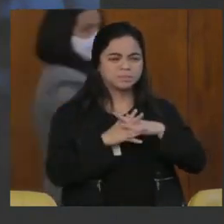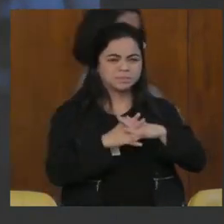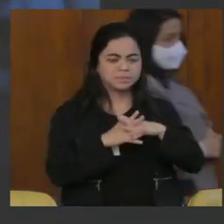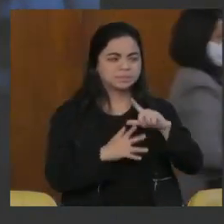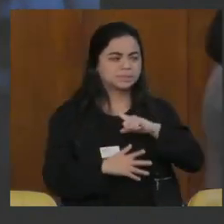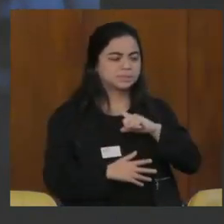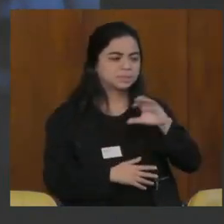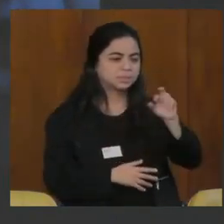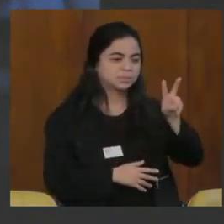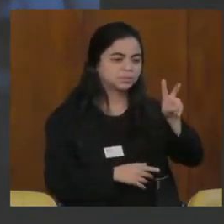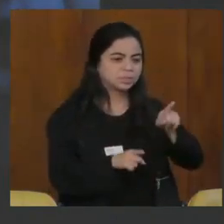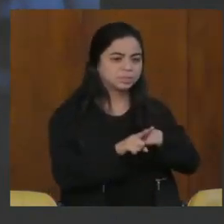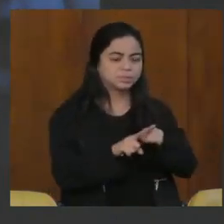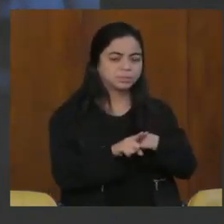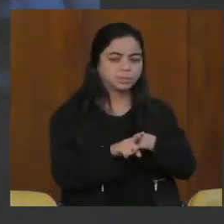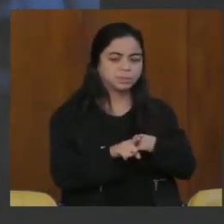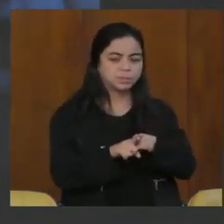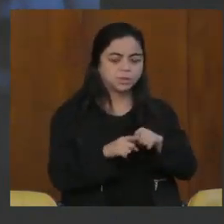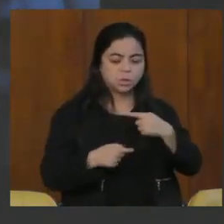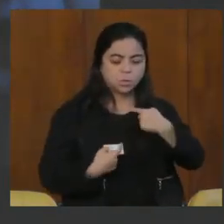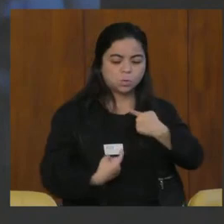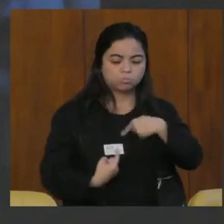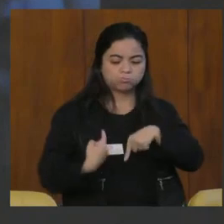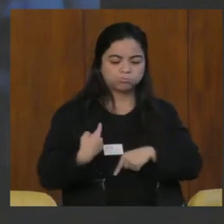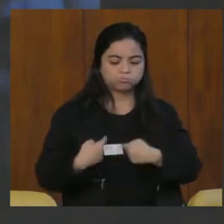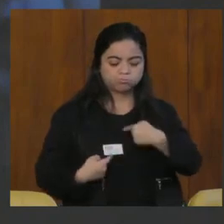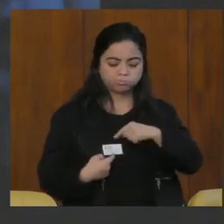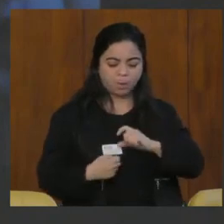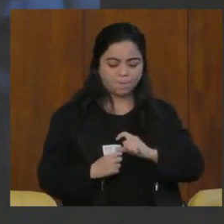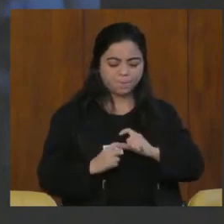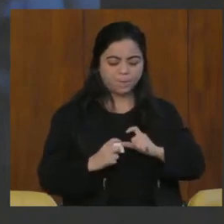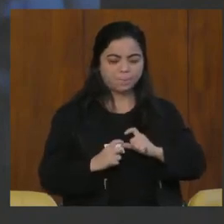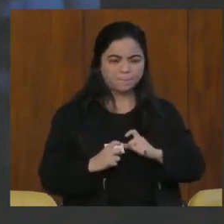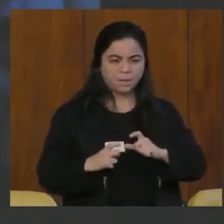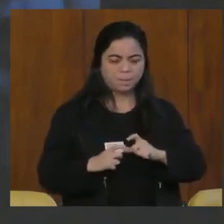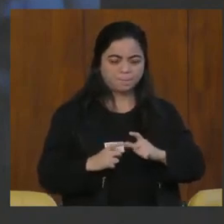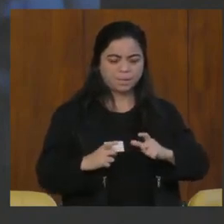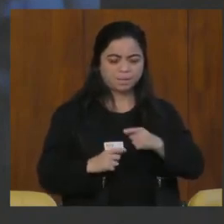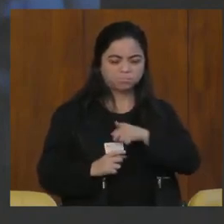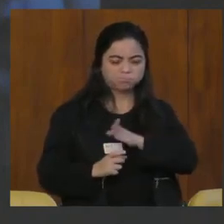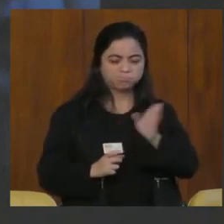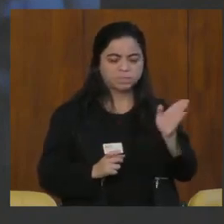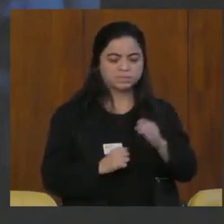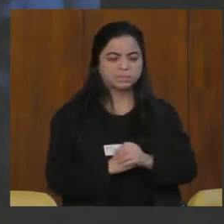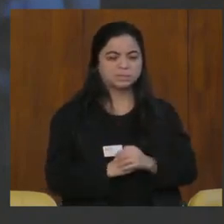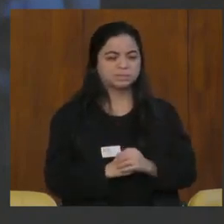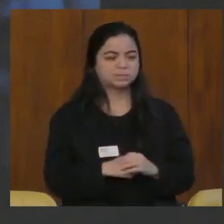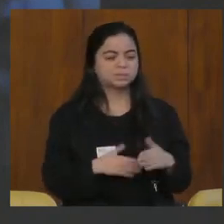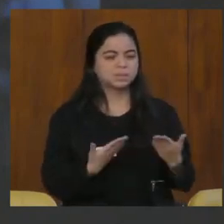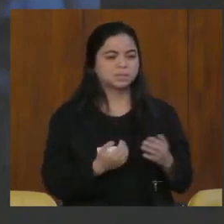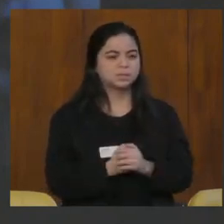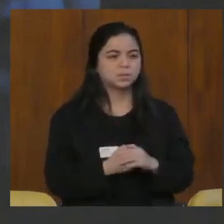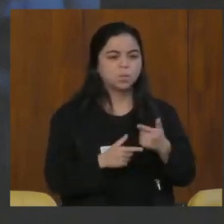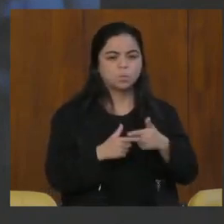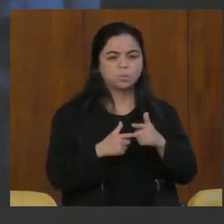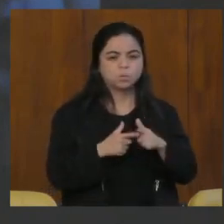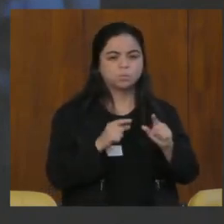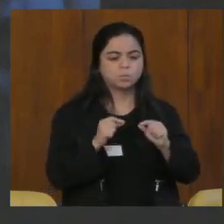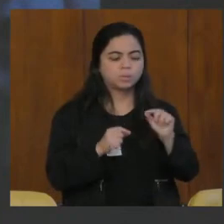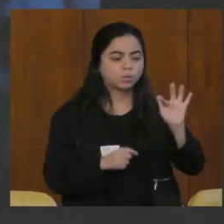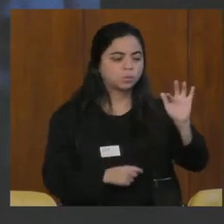tem o ventrículo direito, tem uma obstrução na saída, e tem um monte de coisa. Bem, qual é o problema do